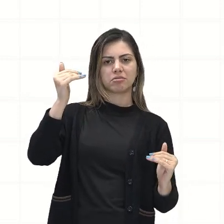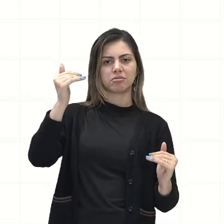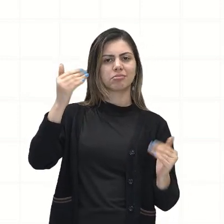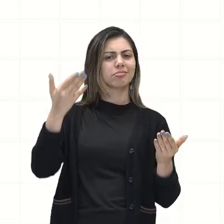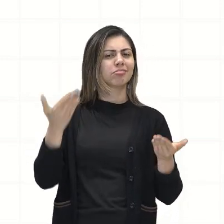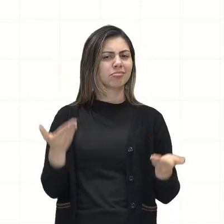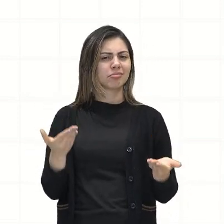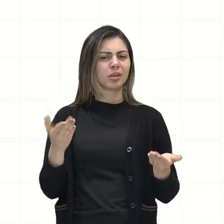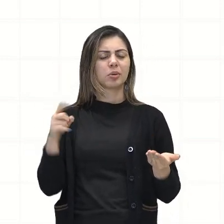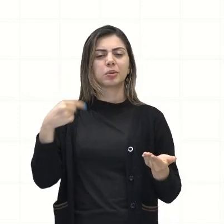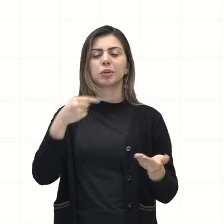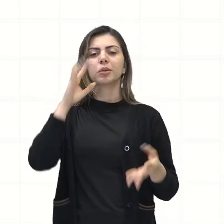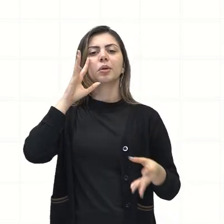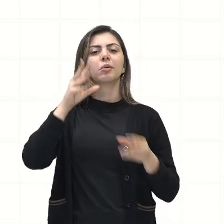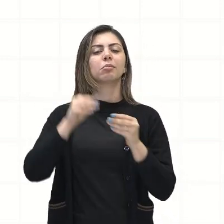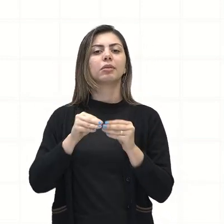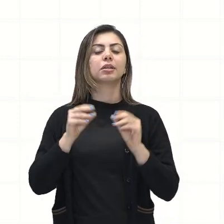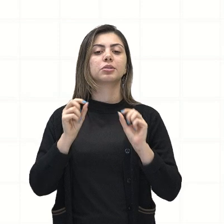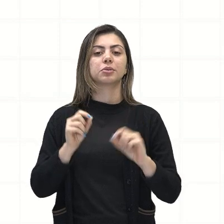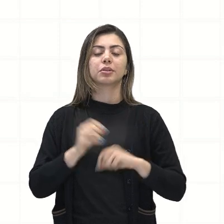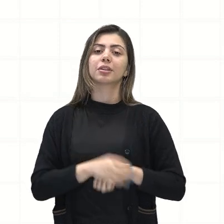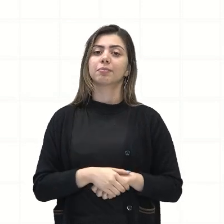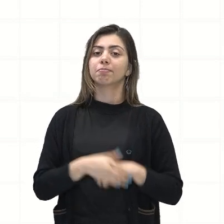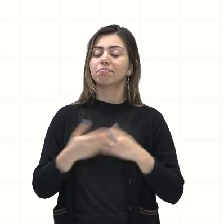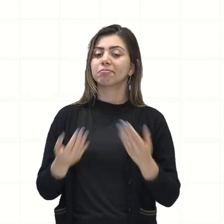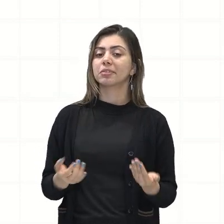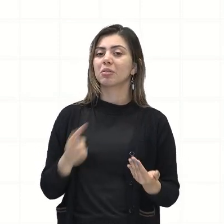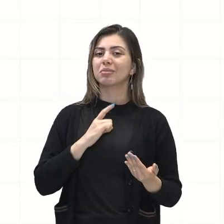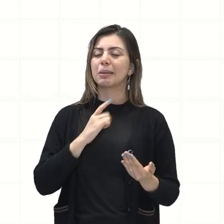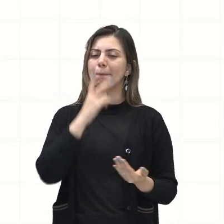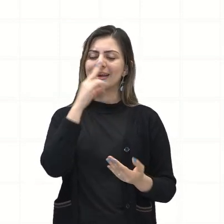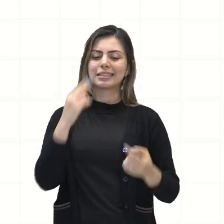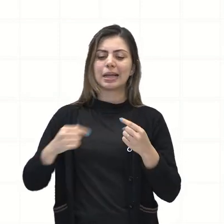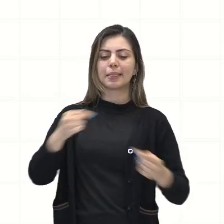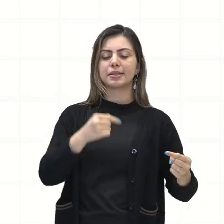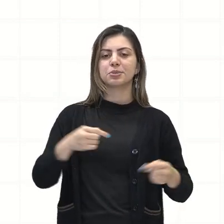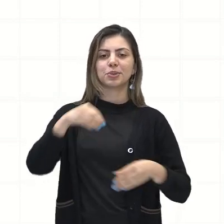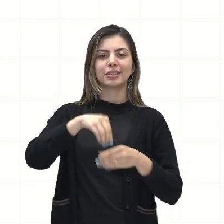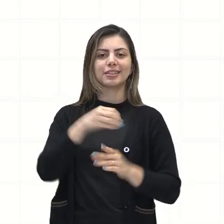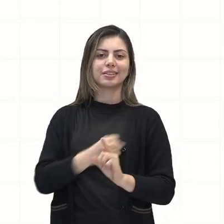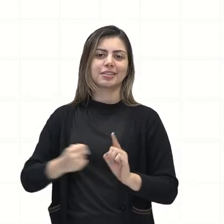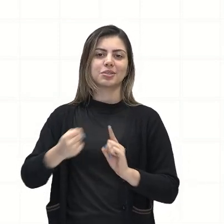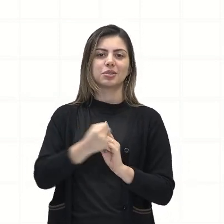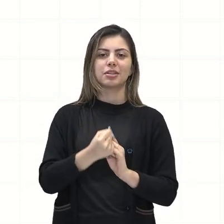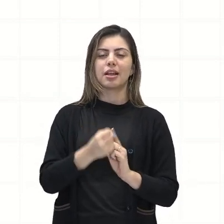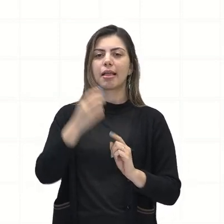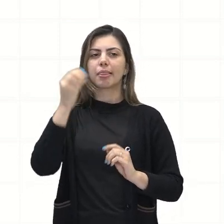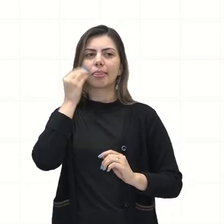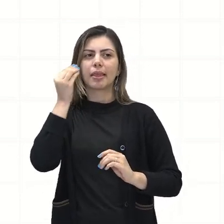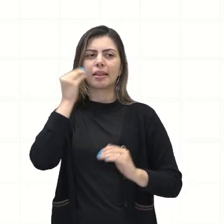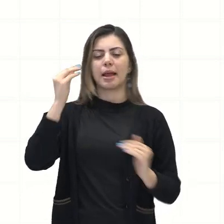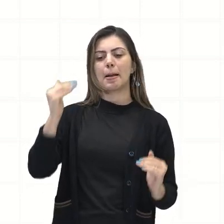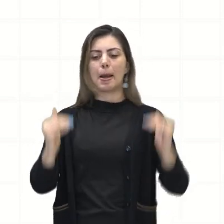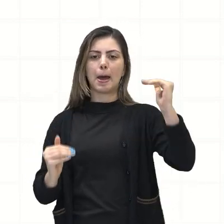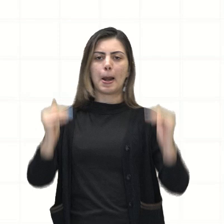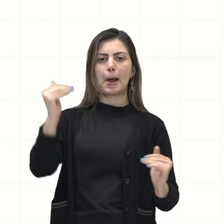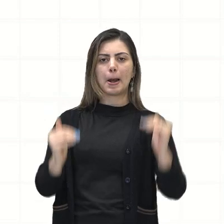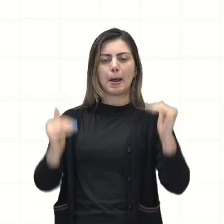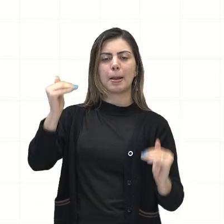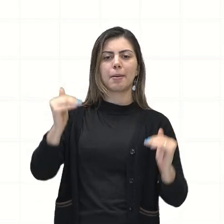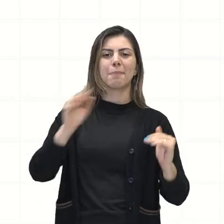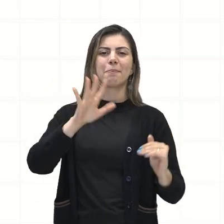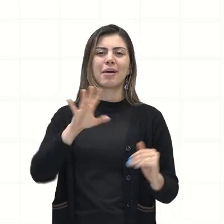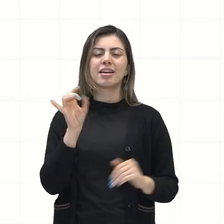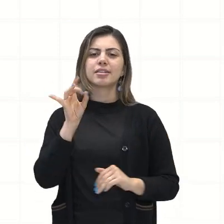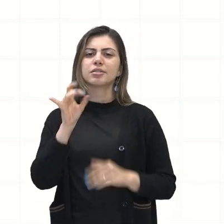Então, compreende-se que existe uma disputa na sociedade pelo topo. E que